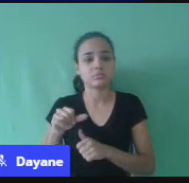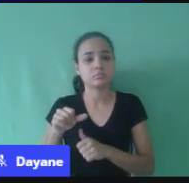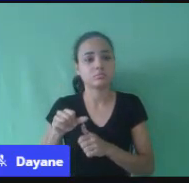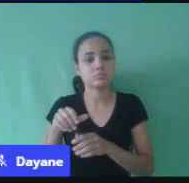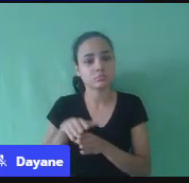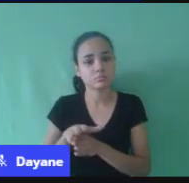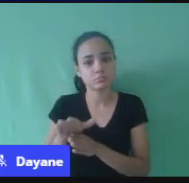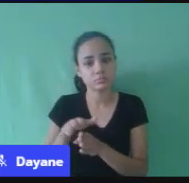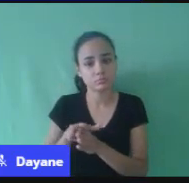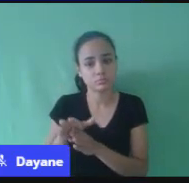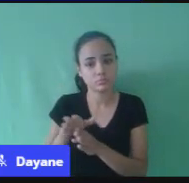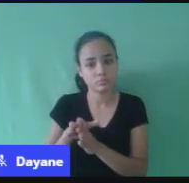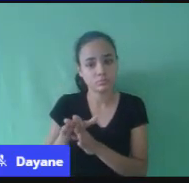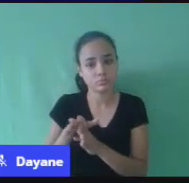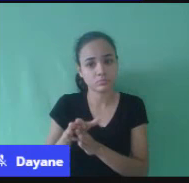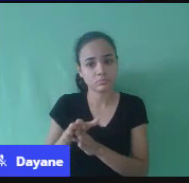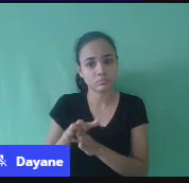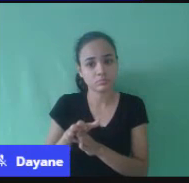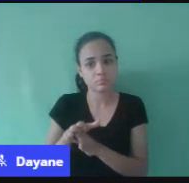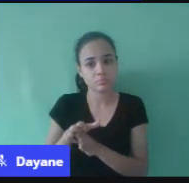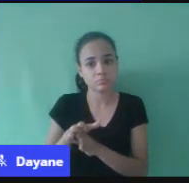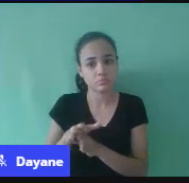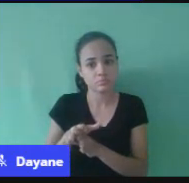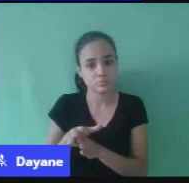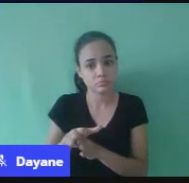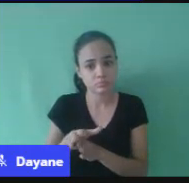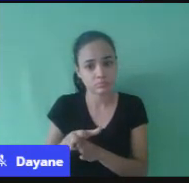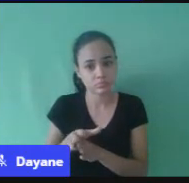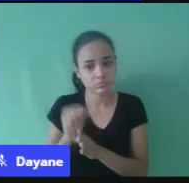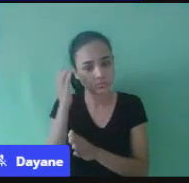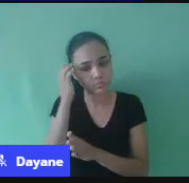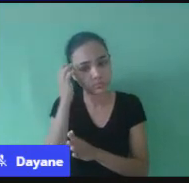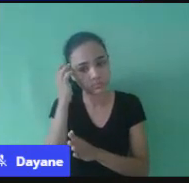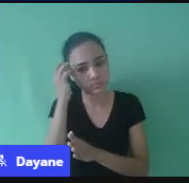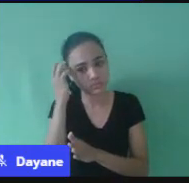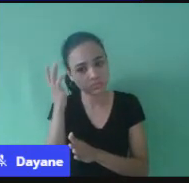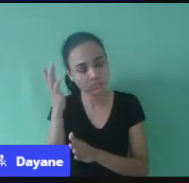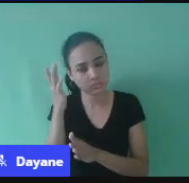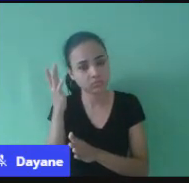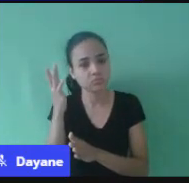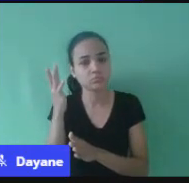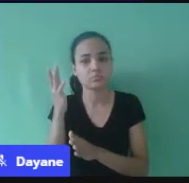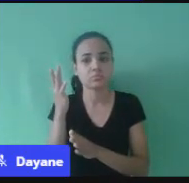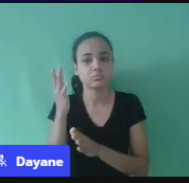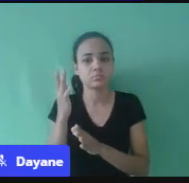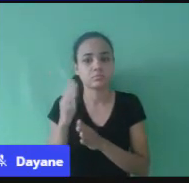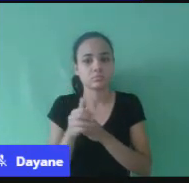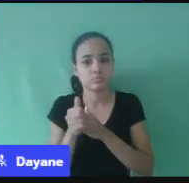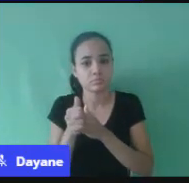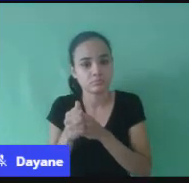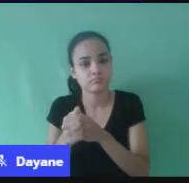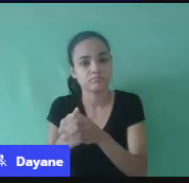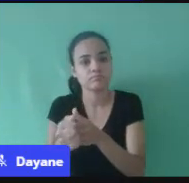um facilitador, aquele que conduz, né? E das metodologias ativas,